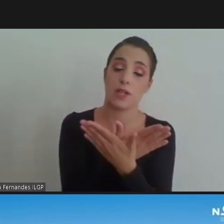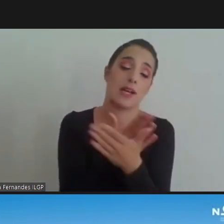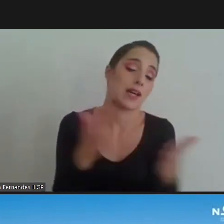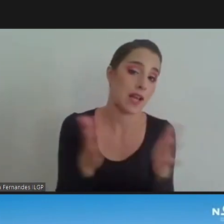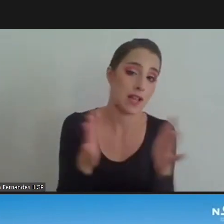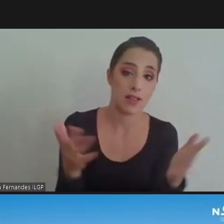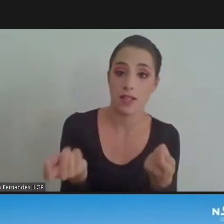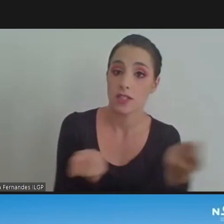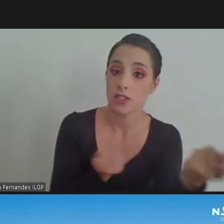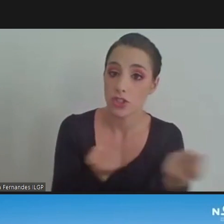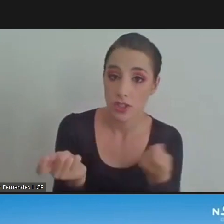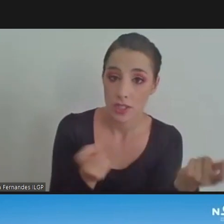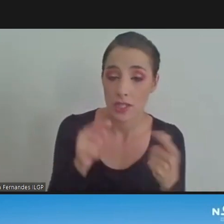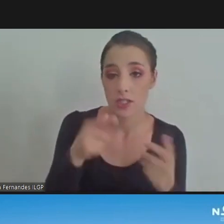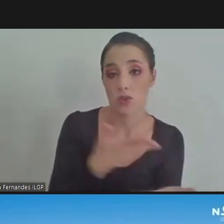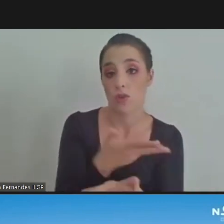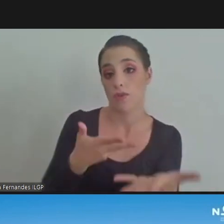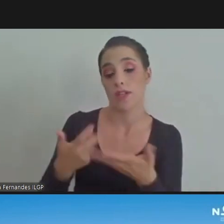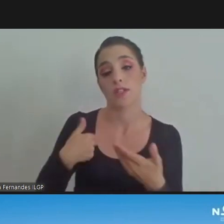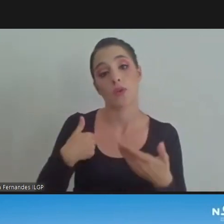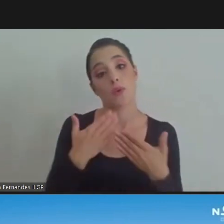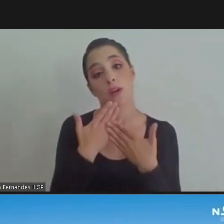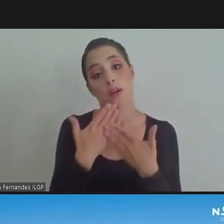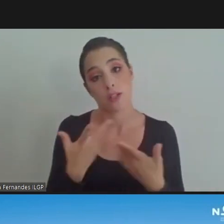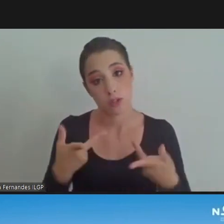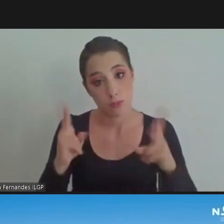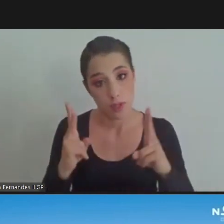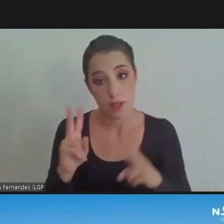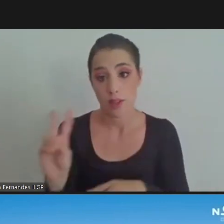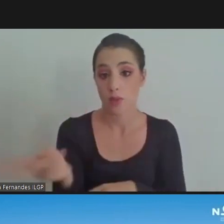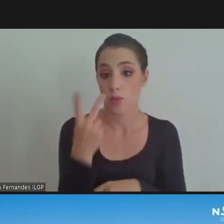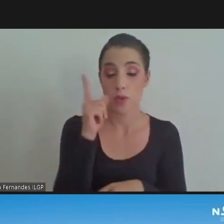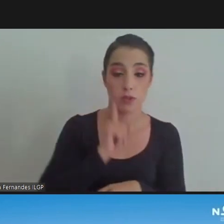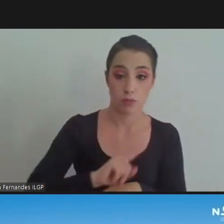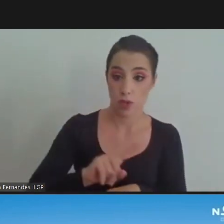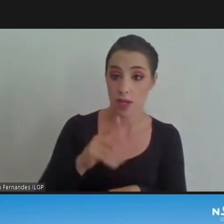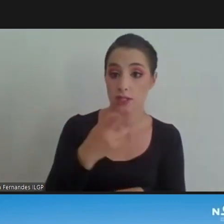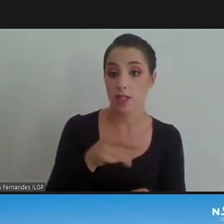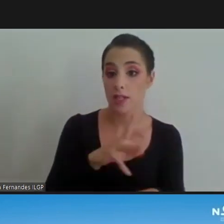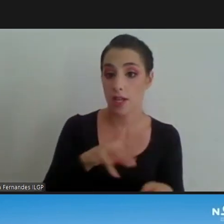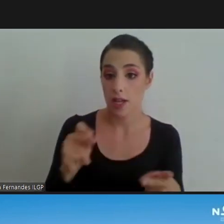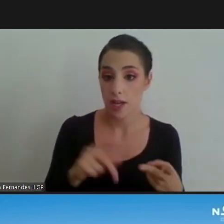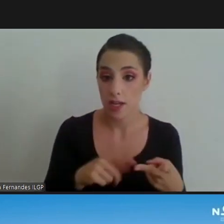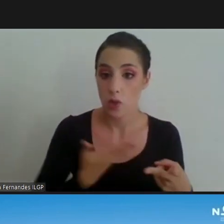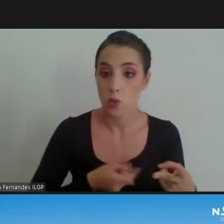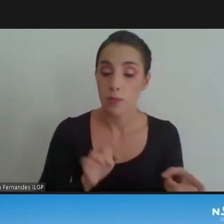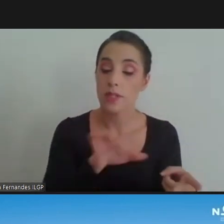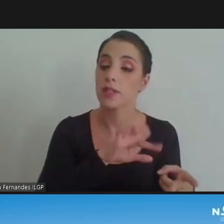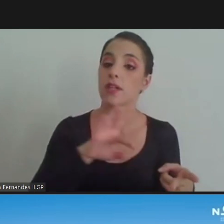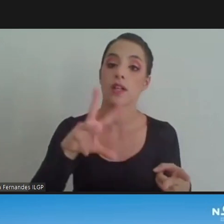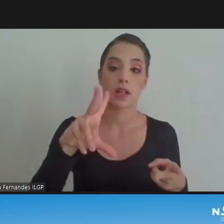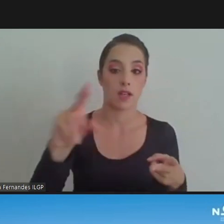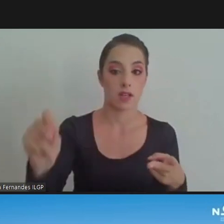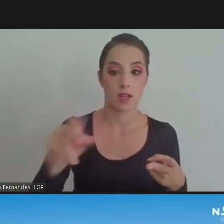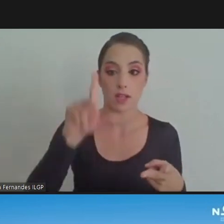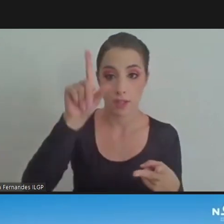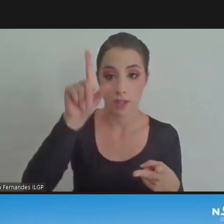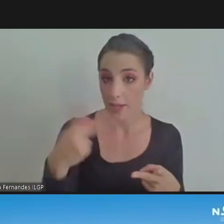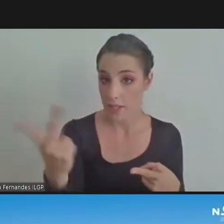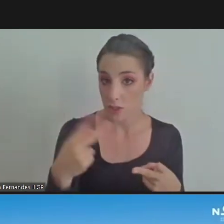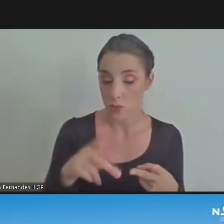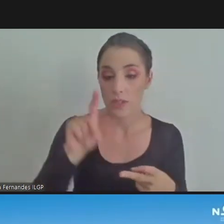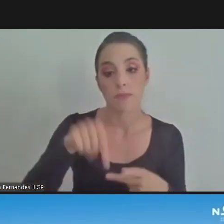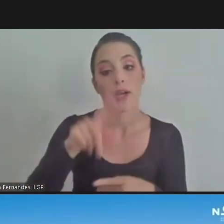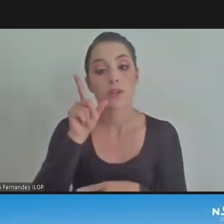conversa. Agradeço a presença e a disponibilidade das 2 oradoras, Adriana Ligiero, do Mitília Trovoada de Sousa, e dos